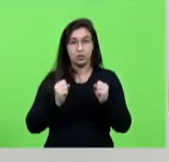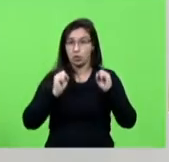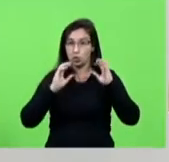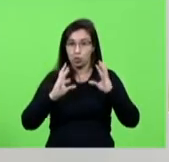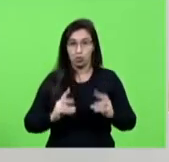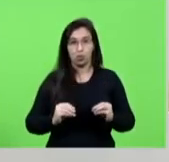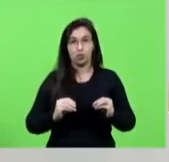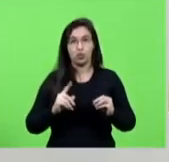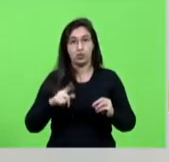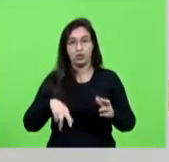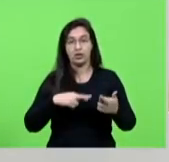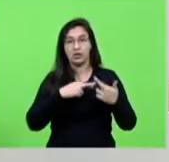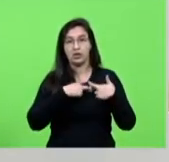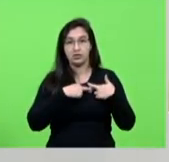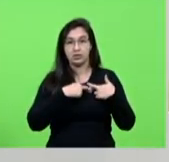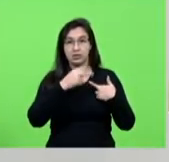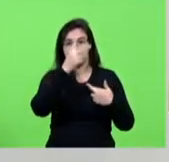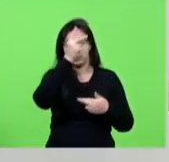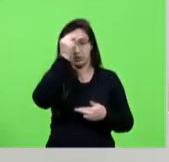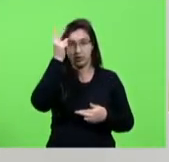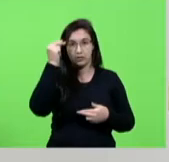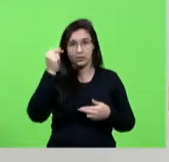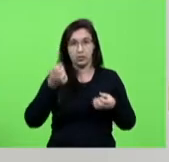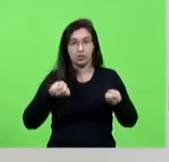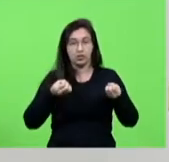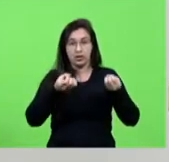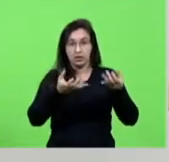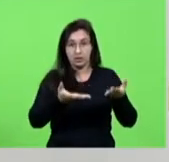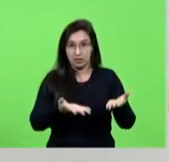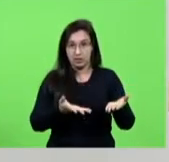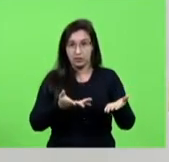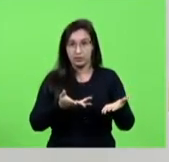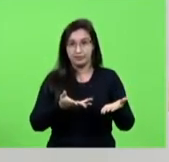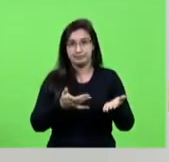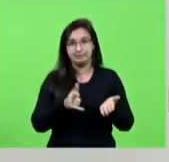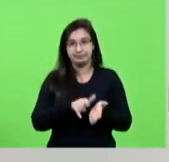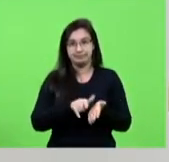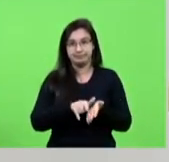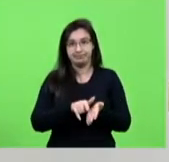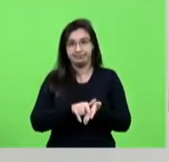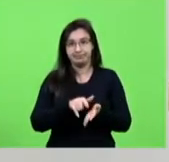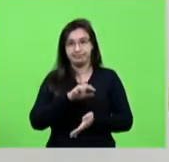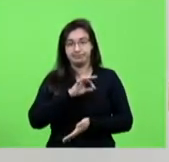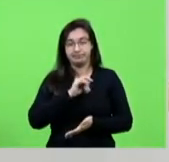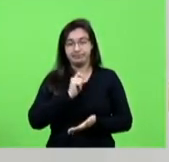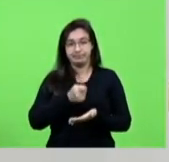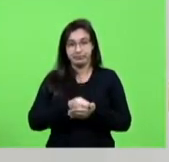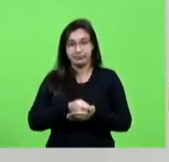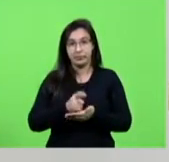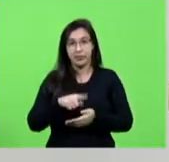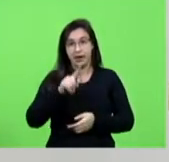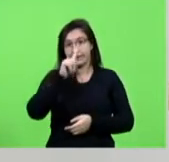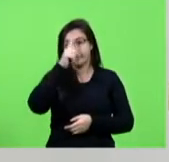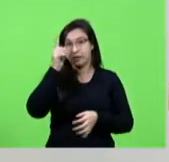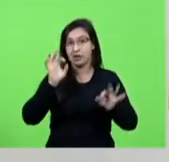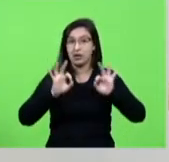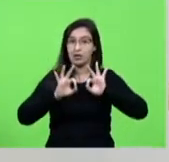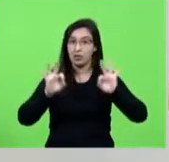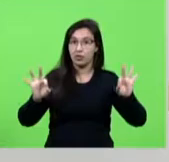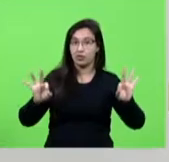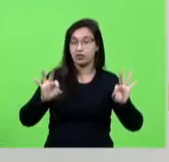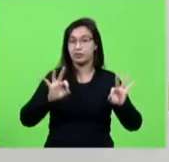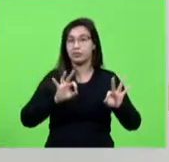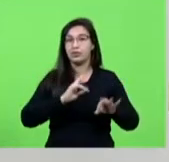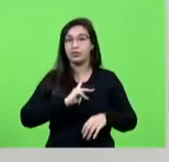ser responsabilidade da Prefeitura Municipal de Joinville a folha de pagamento. Isso, ideia maravilhosa do então prefeito, na